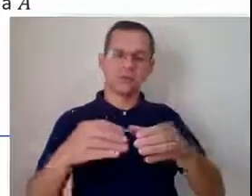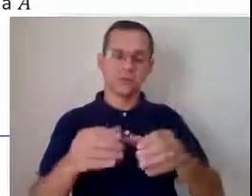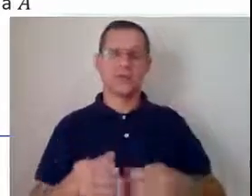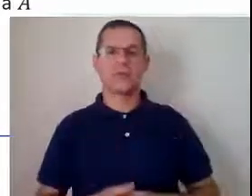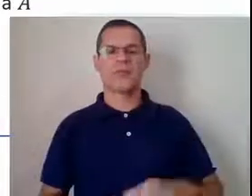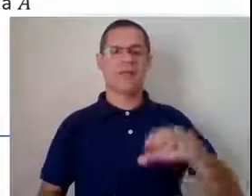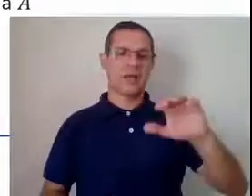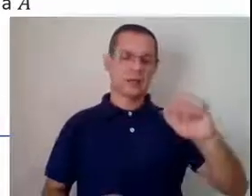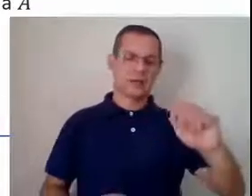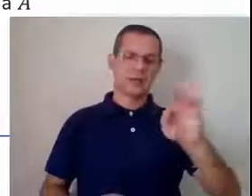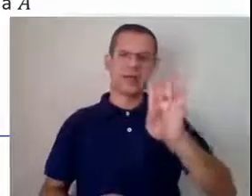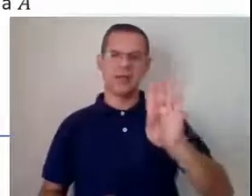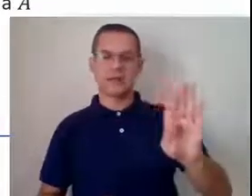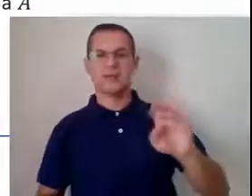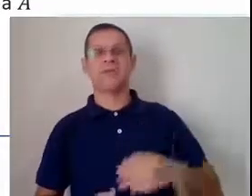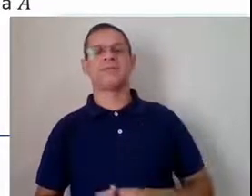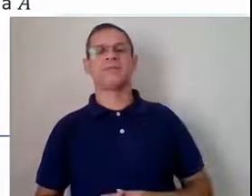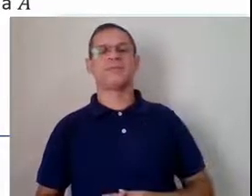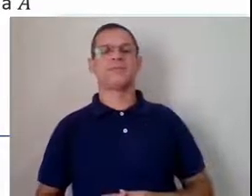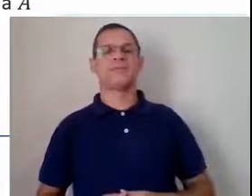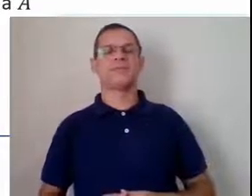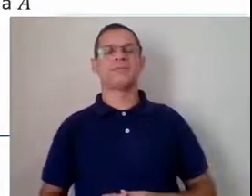conjuntos A e B.